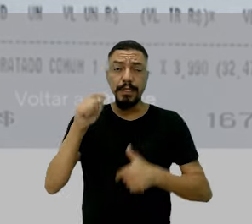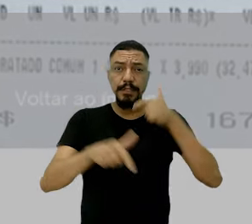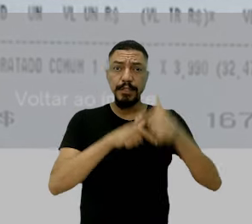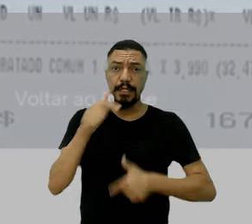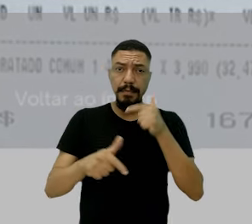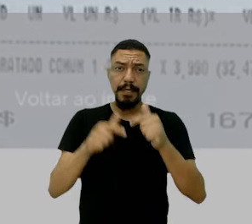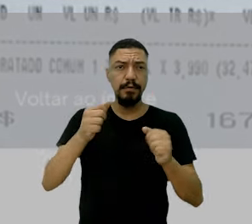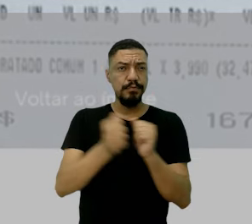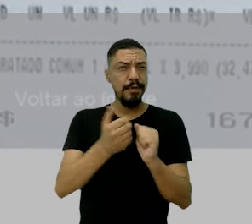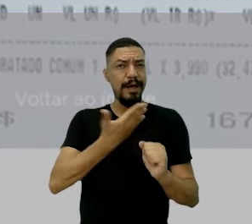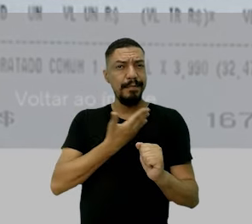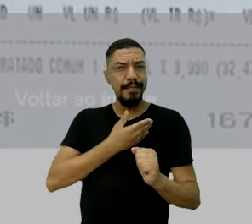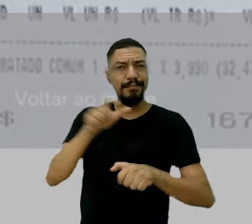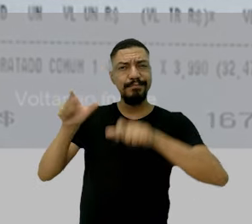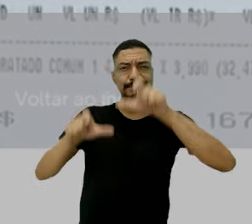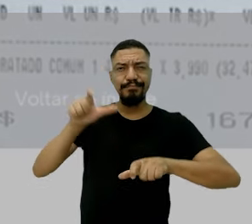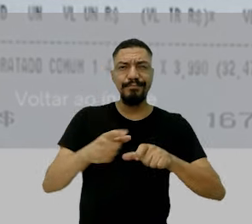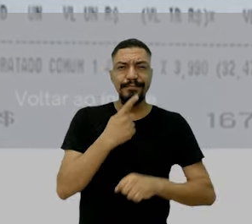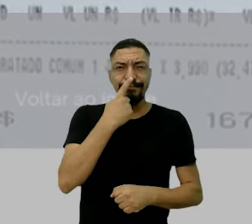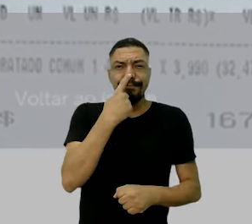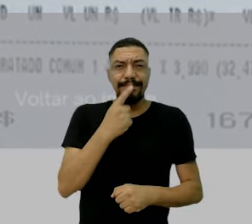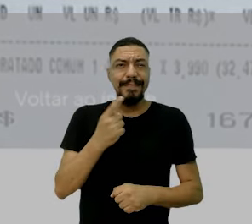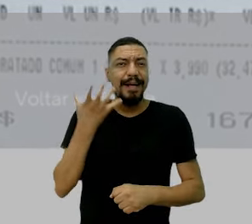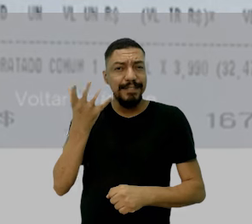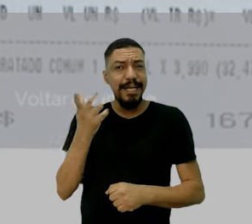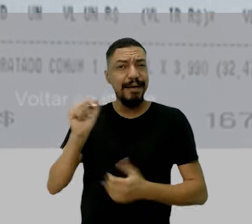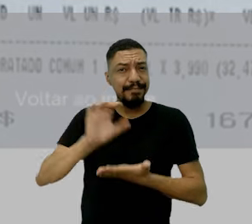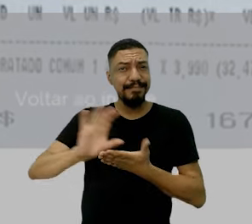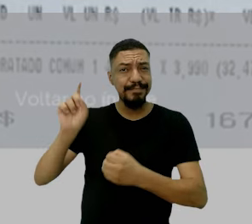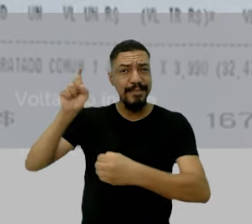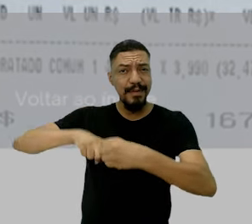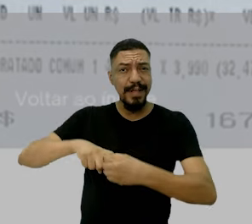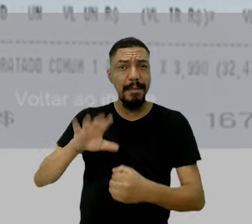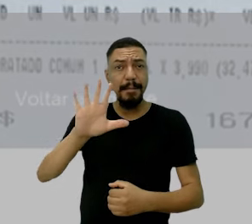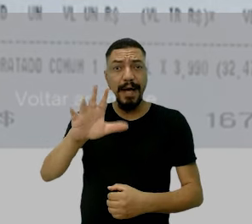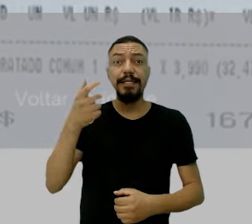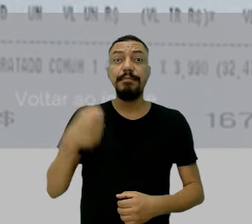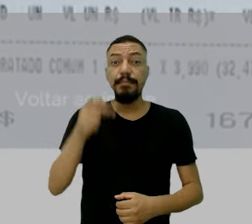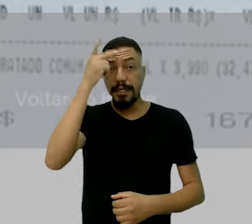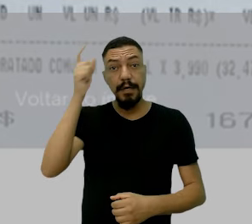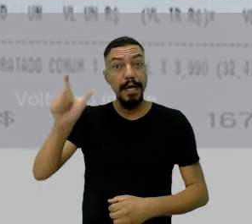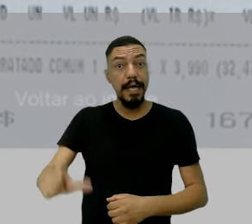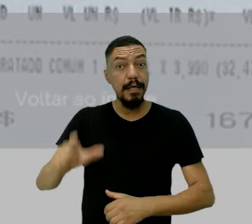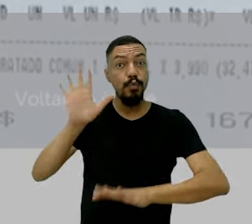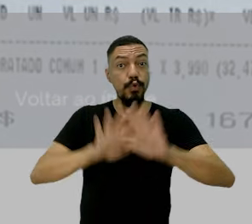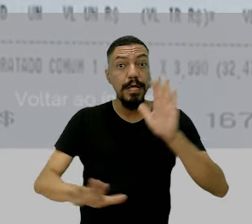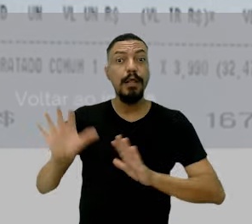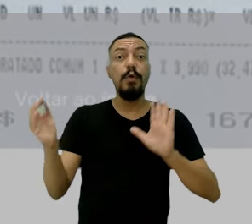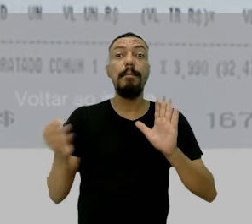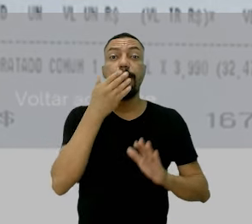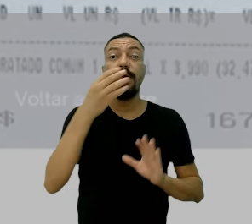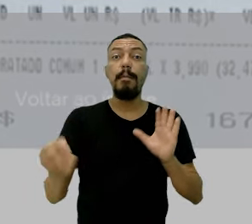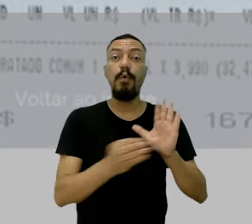tem a coisa de a gente trabalhar com os nossos amigos e com os nossos colegas e a gente quer reembolsar a pessoa. Mas a gente precisa que a pessoa